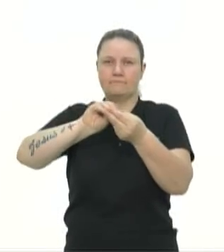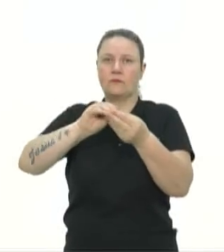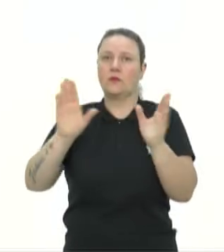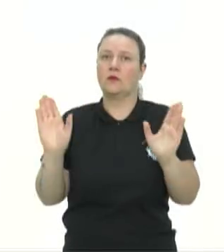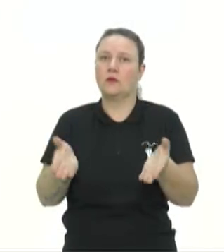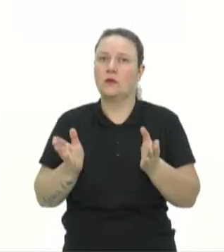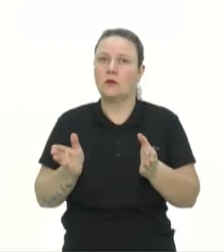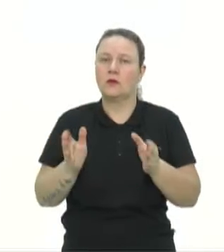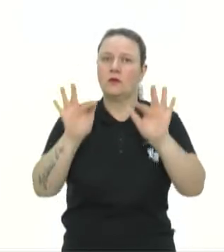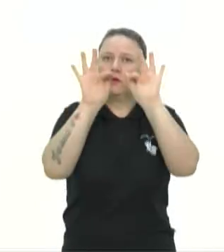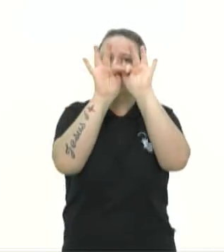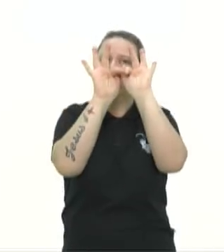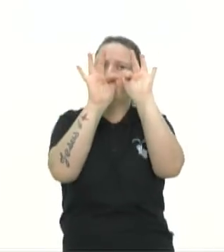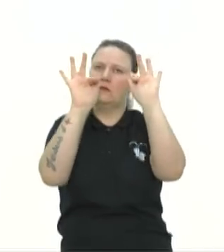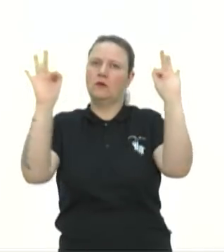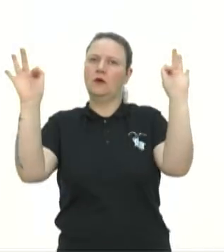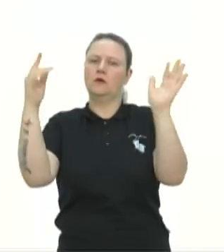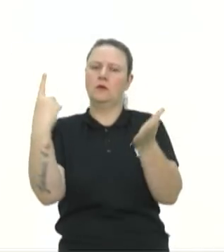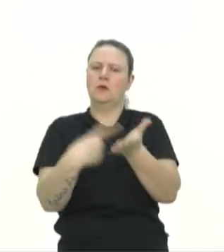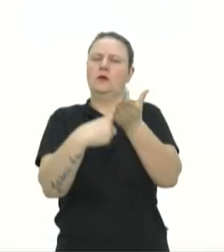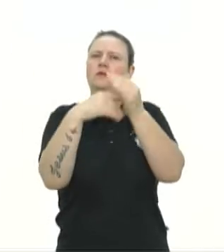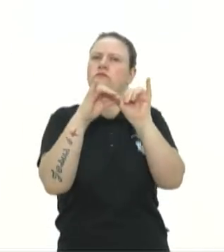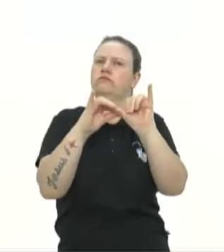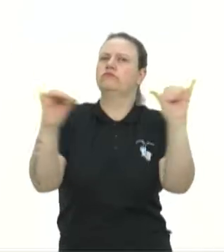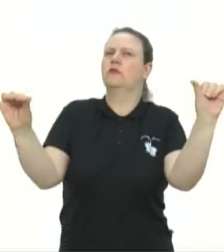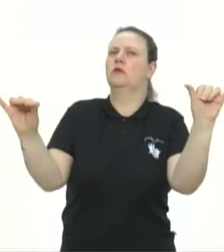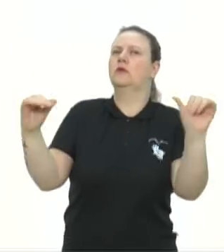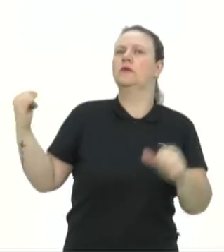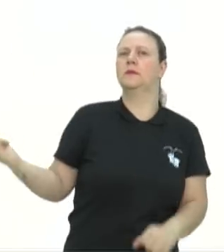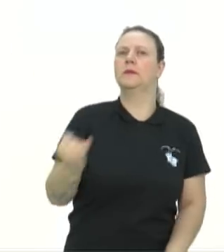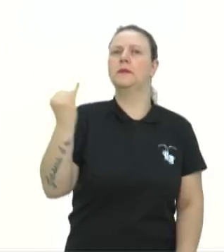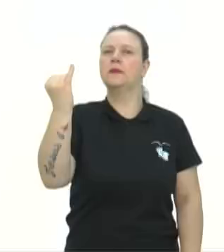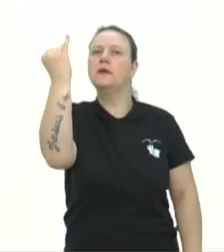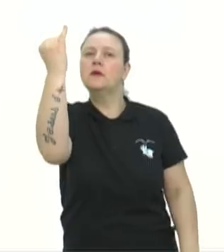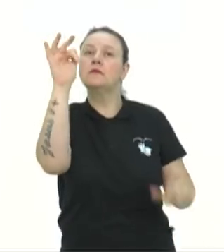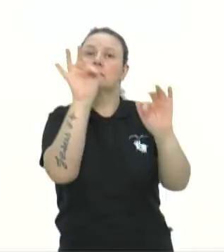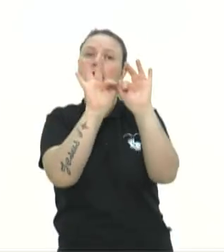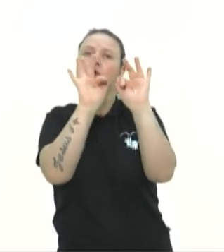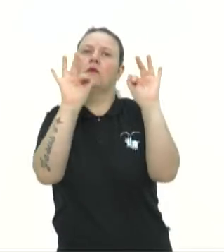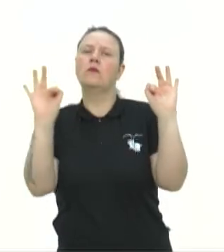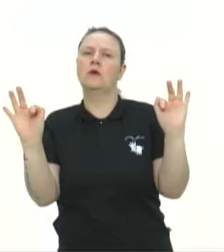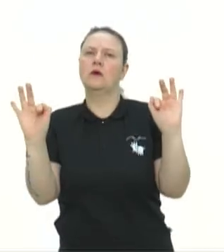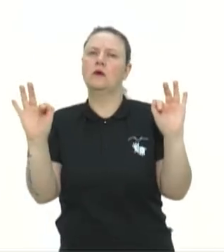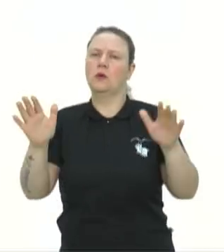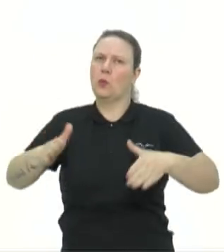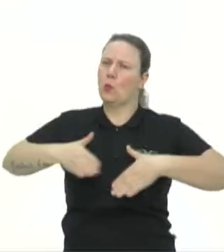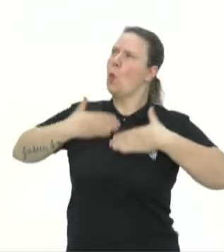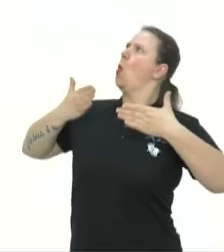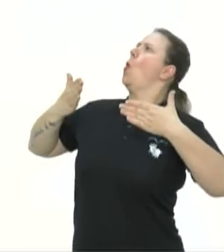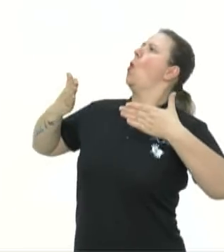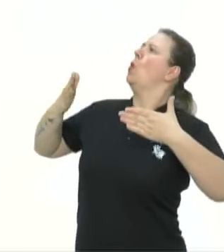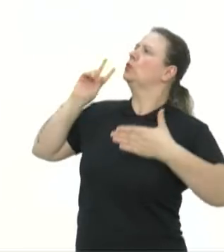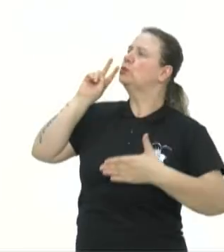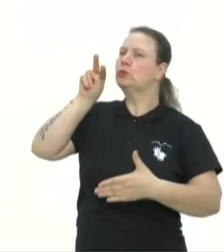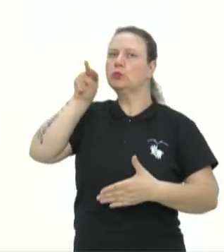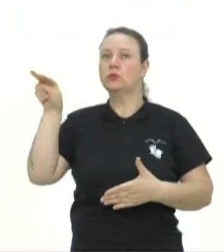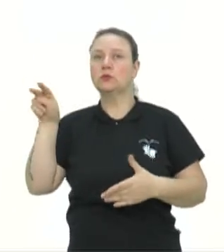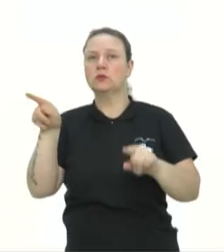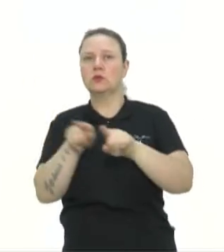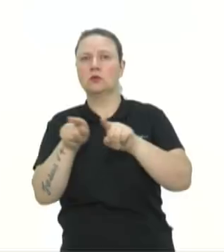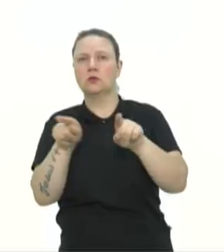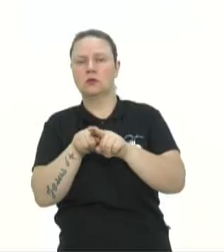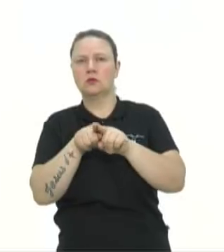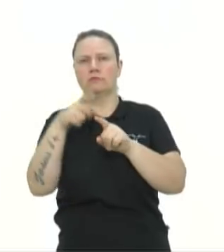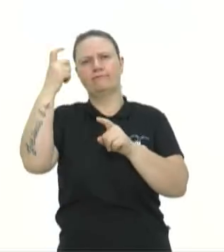O slogan de uma campanha é uma parte muito importante, pois essa frase é a que irá causar impacto ao leitor, levando-o a